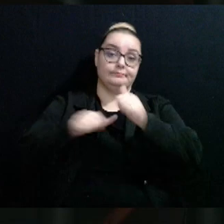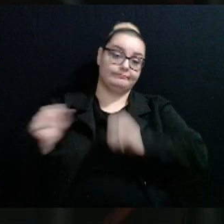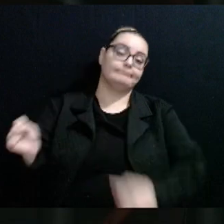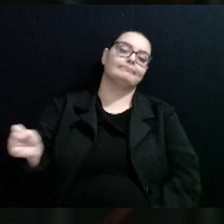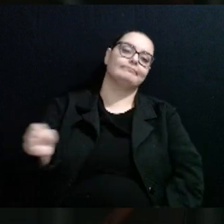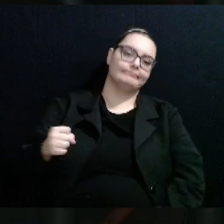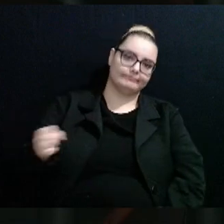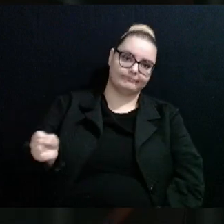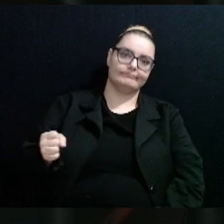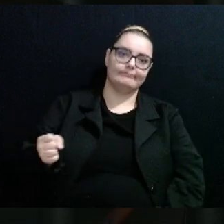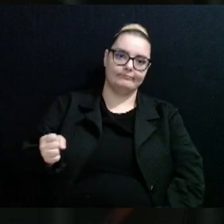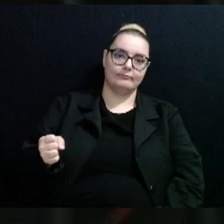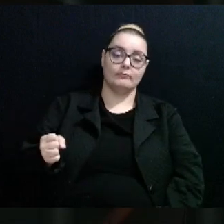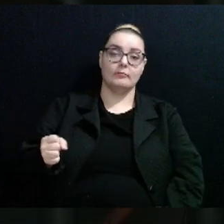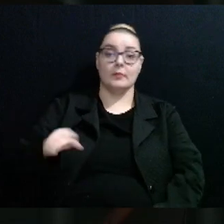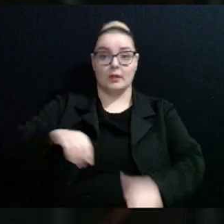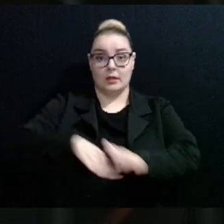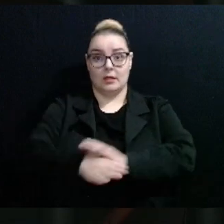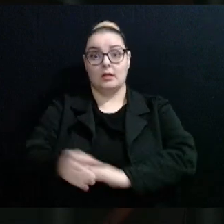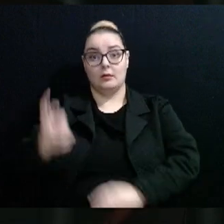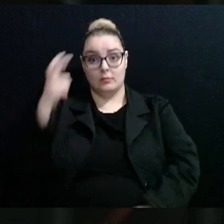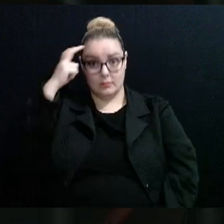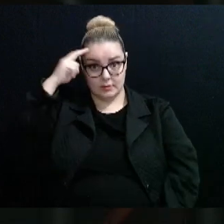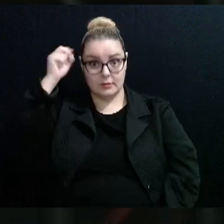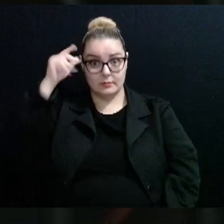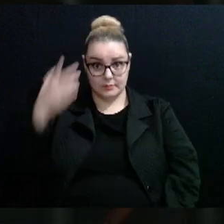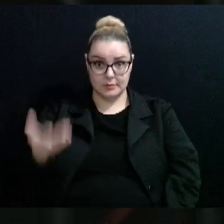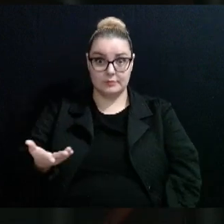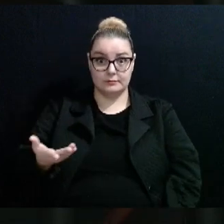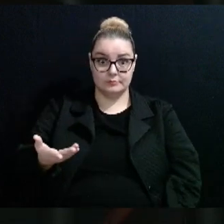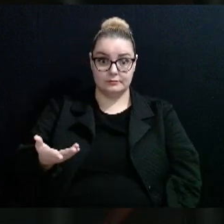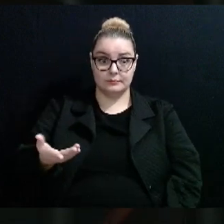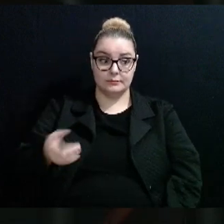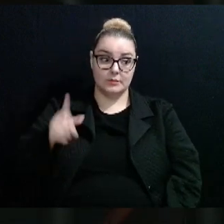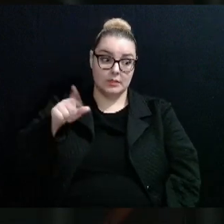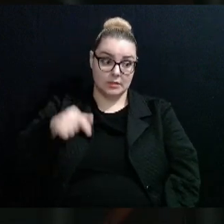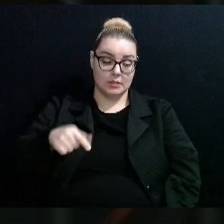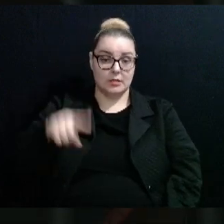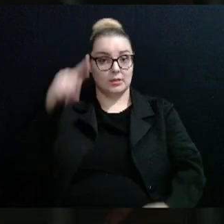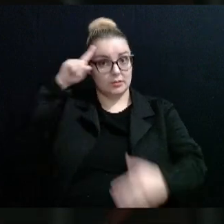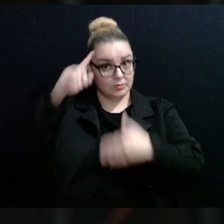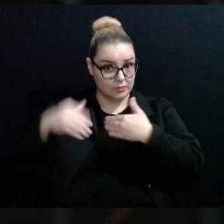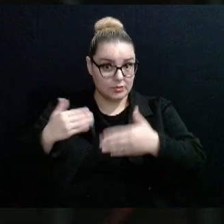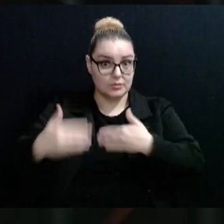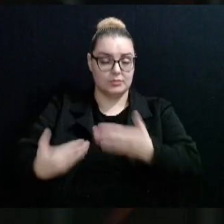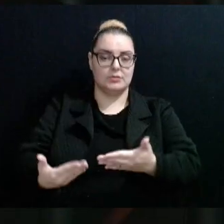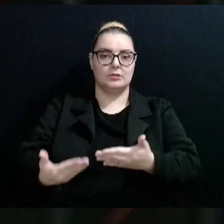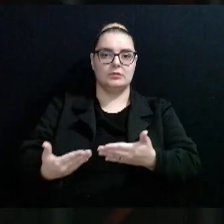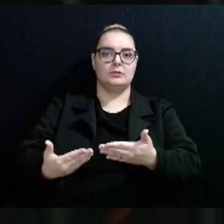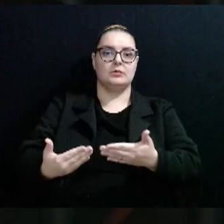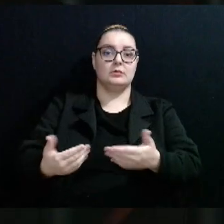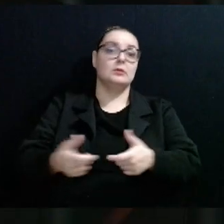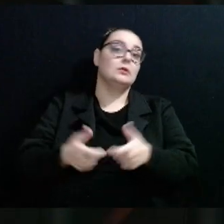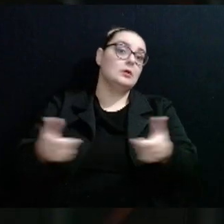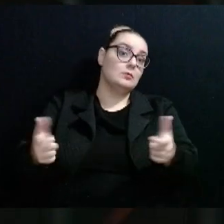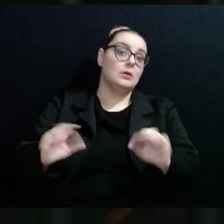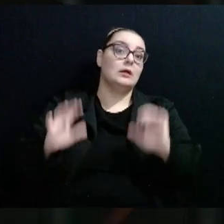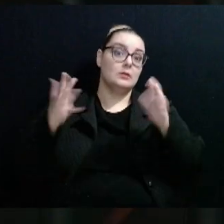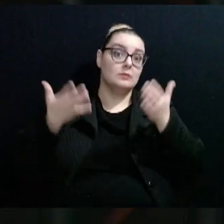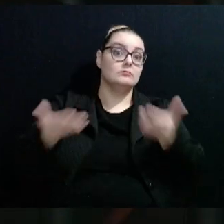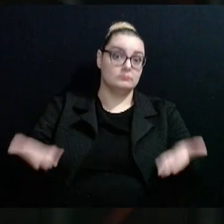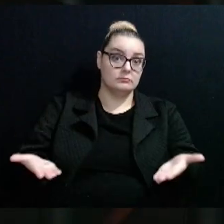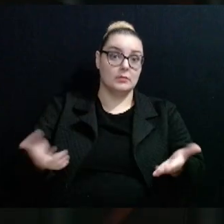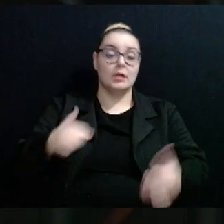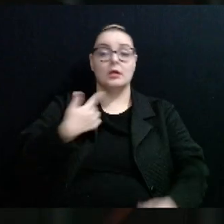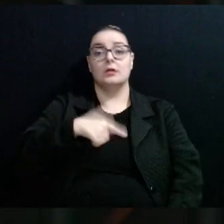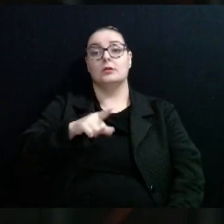aí cultural dos brasileiros e algo que está presente na maioria das comemorações. E a gente tem agora a